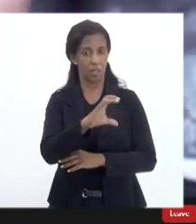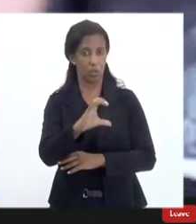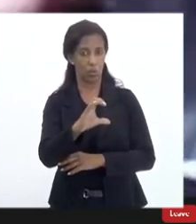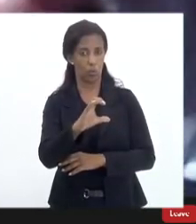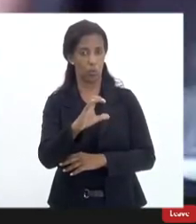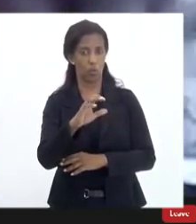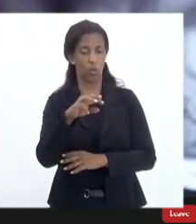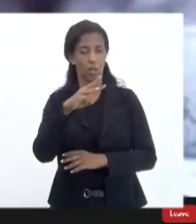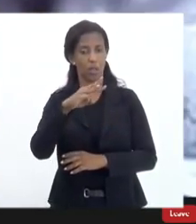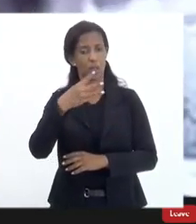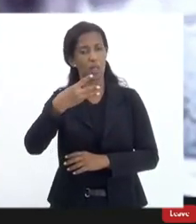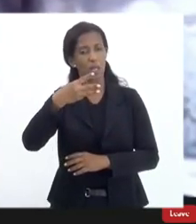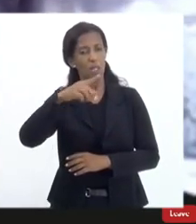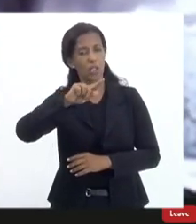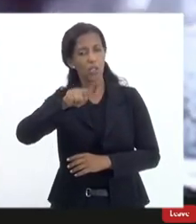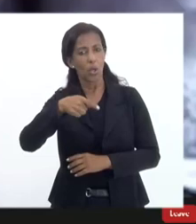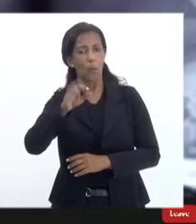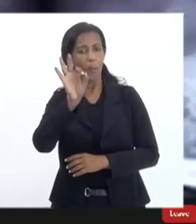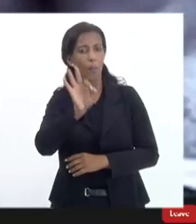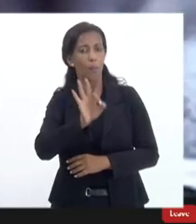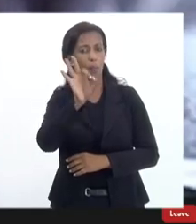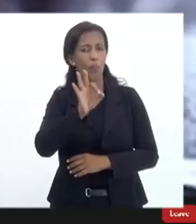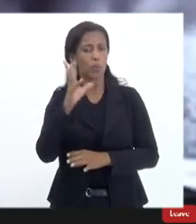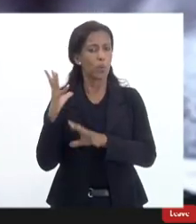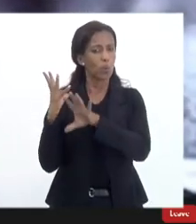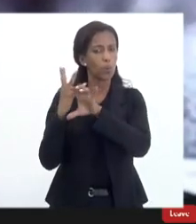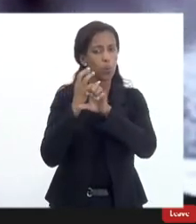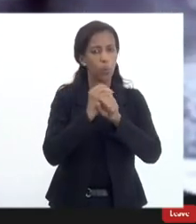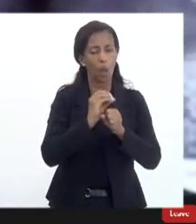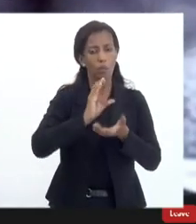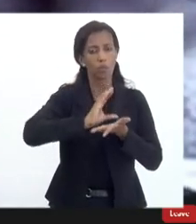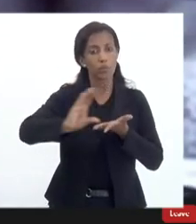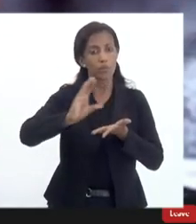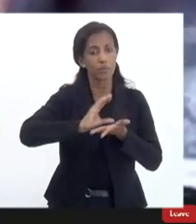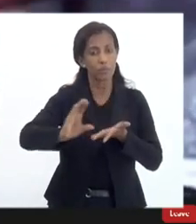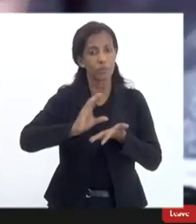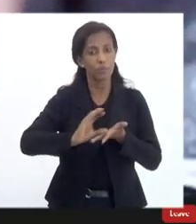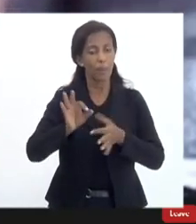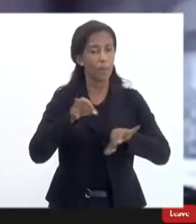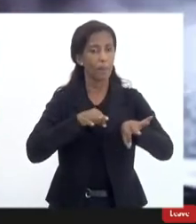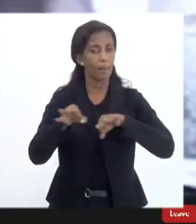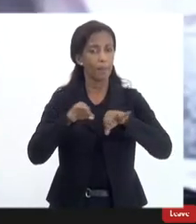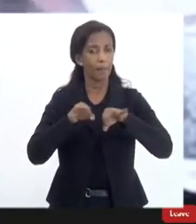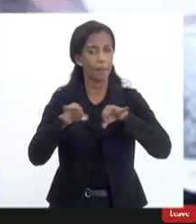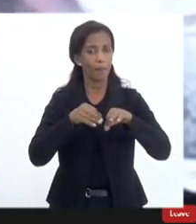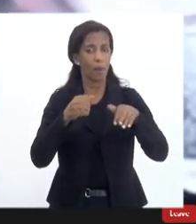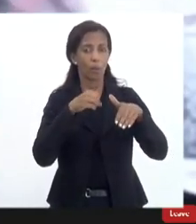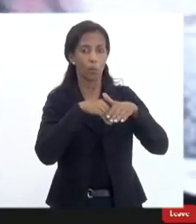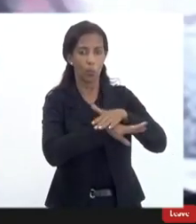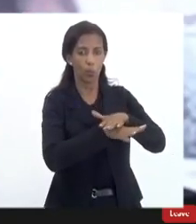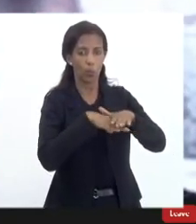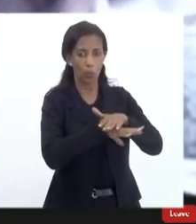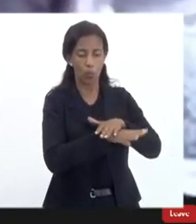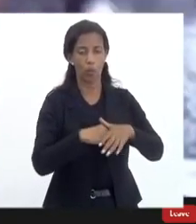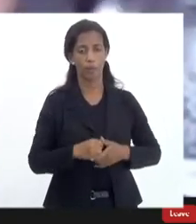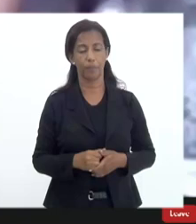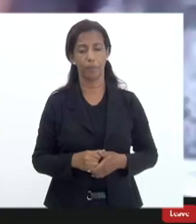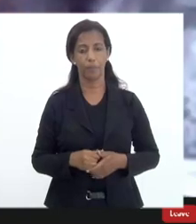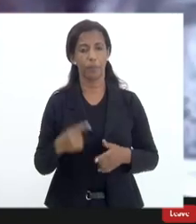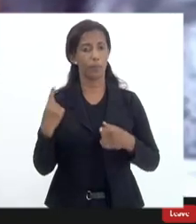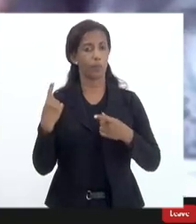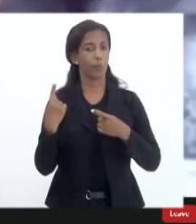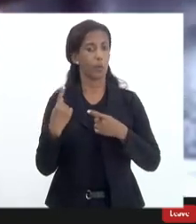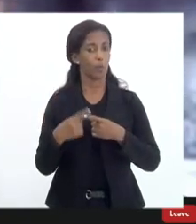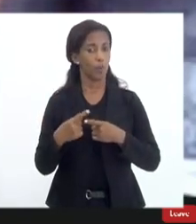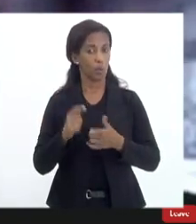apenas 3% do orçamento de investimentos planejado e reservado. Portanto,